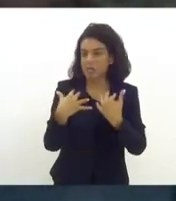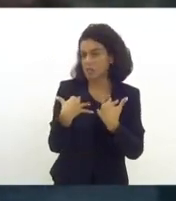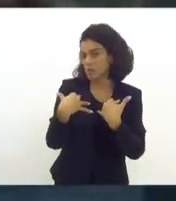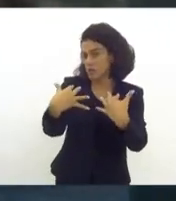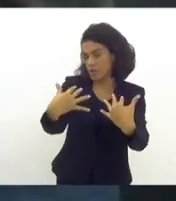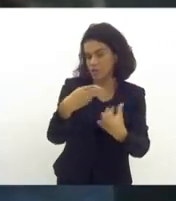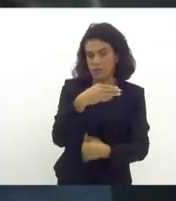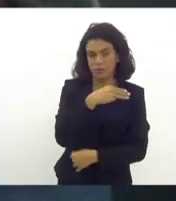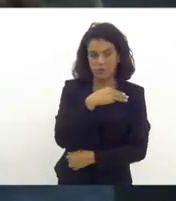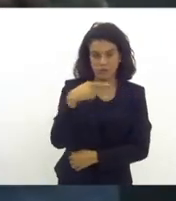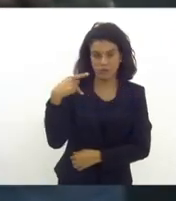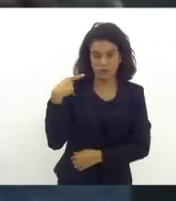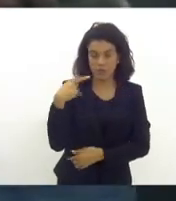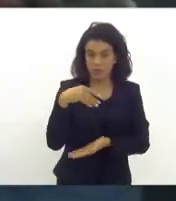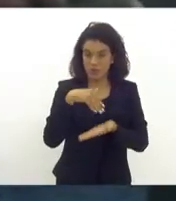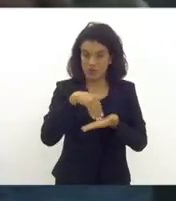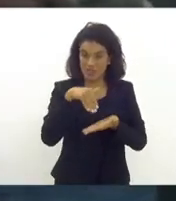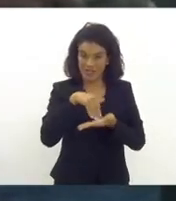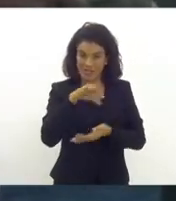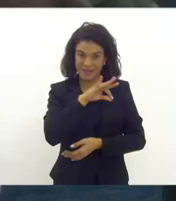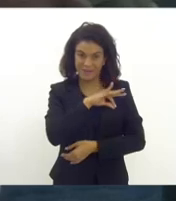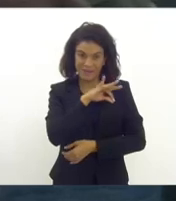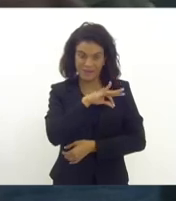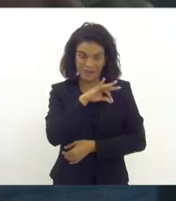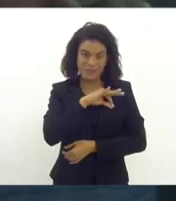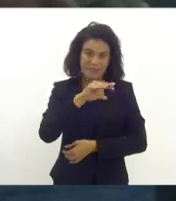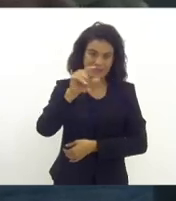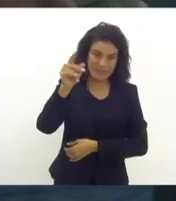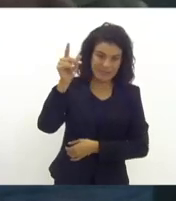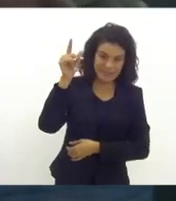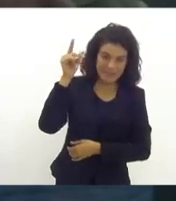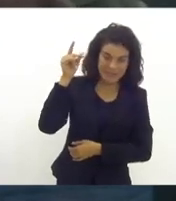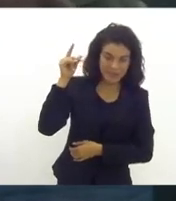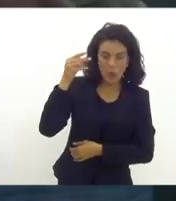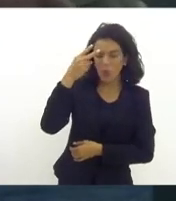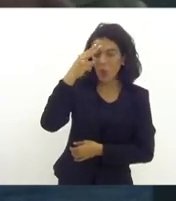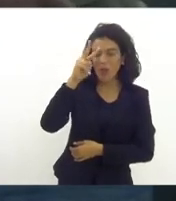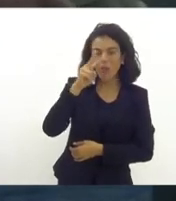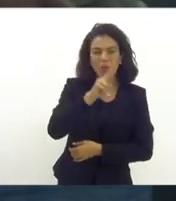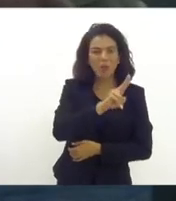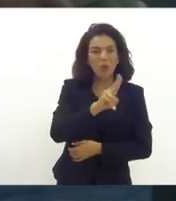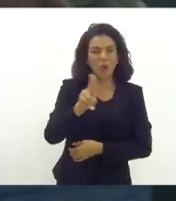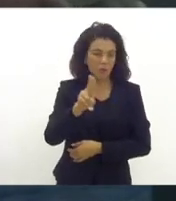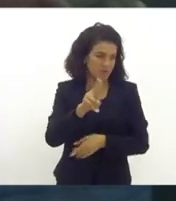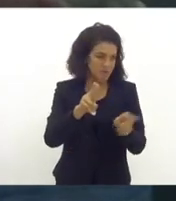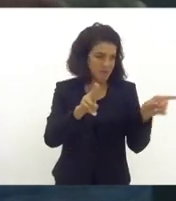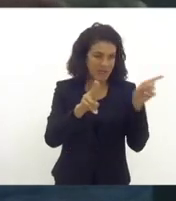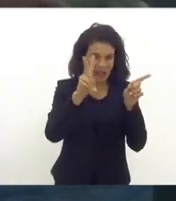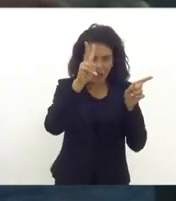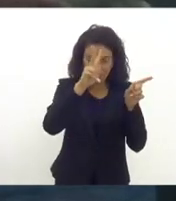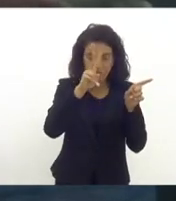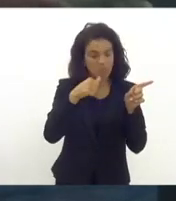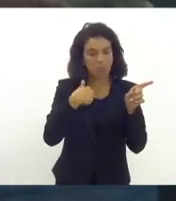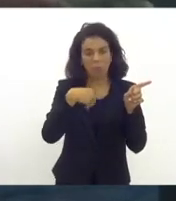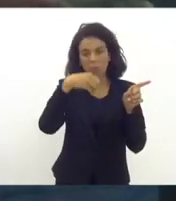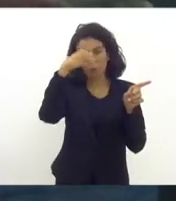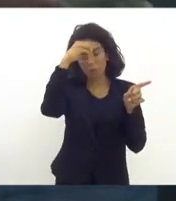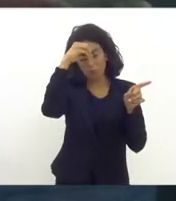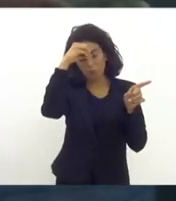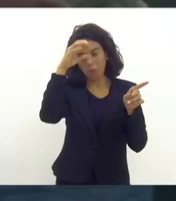público e o secretário de polícia daquela daquela época não lembro mais o nome dele se alguém por lembrar